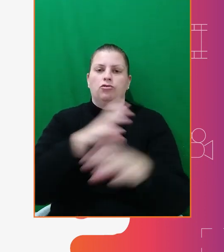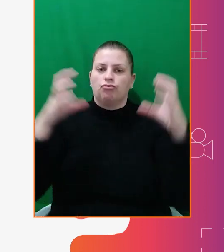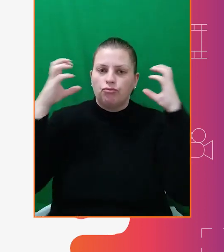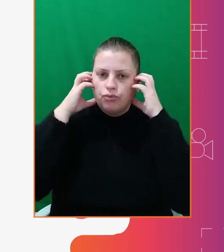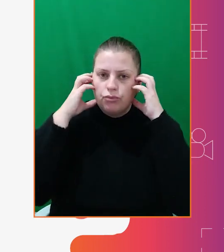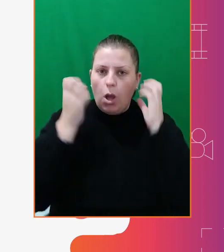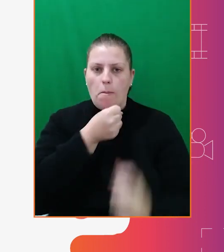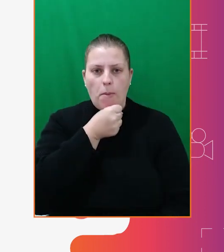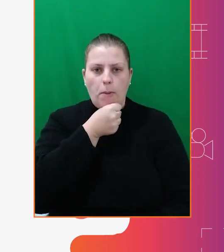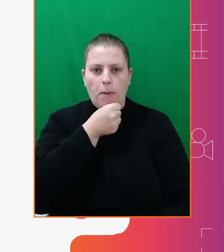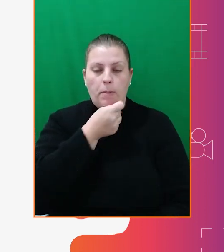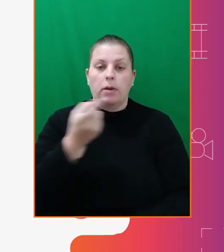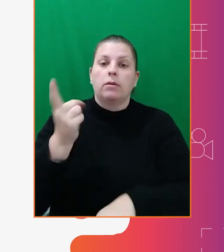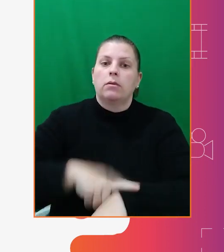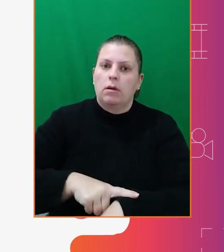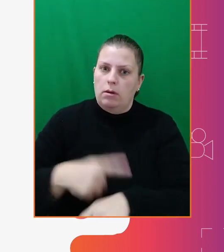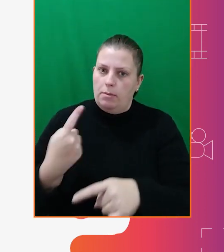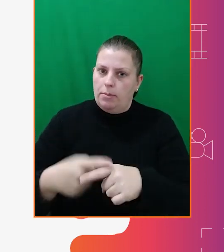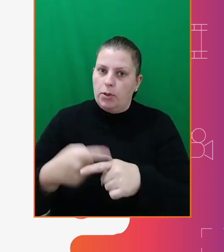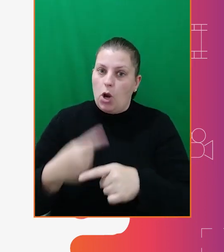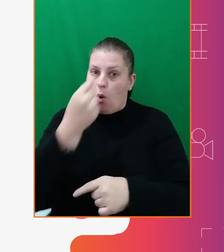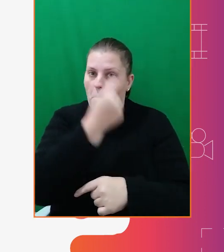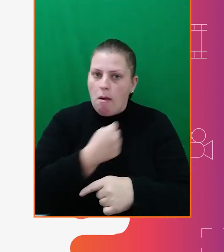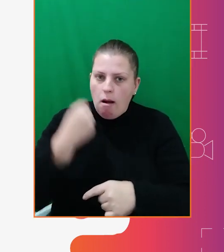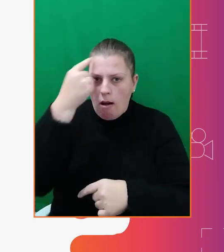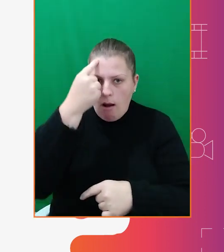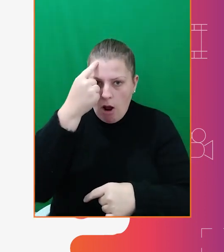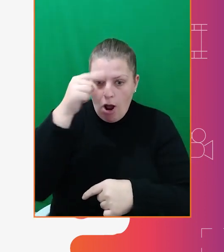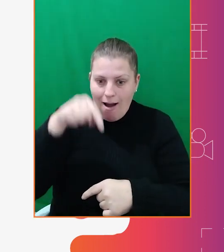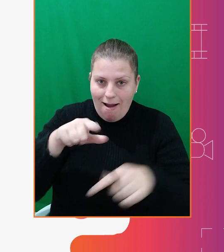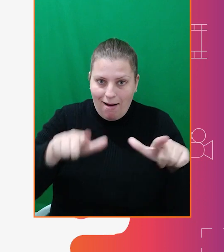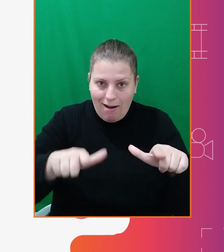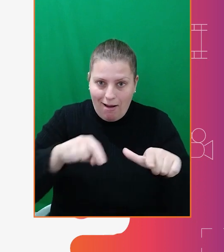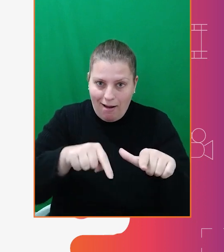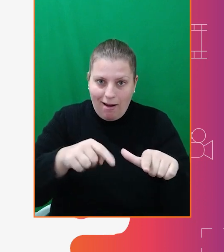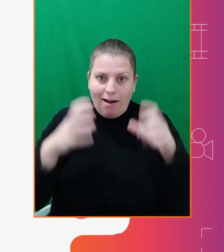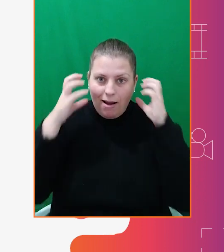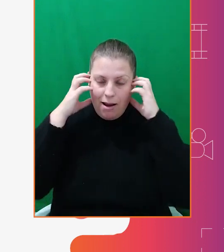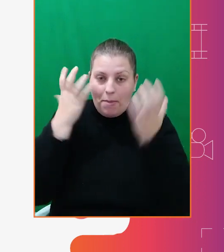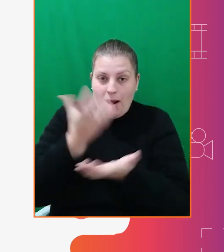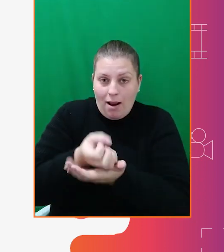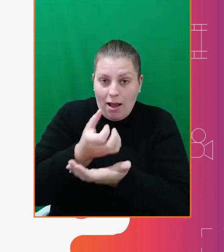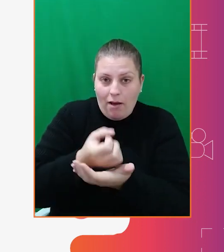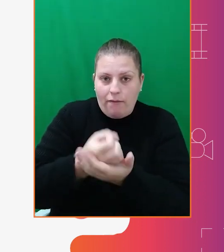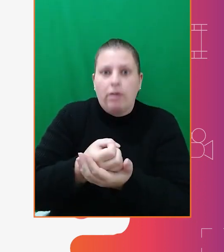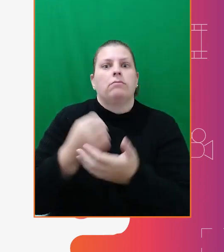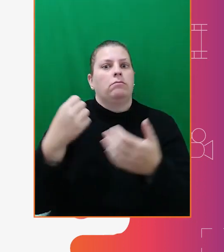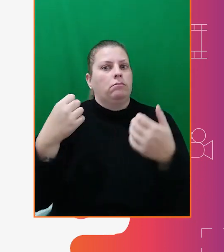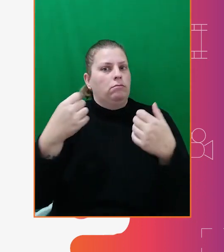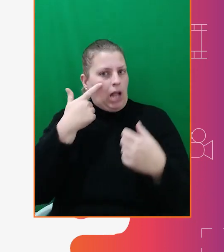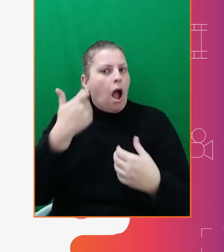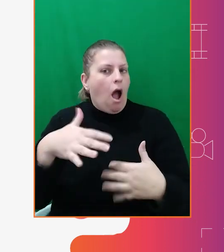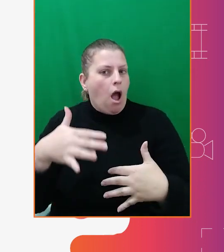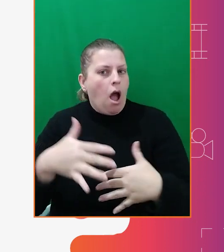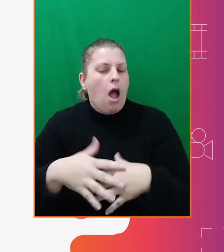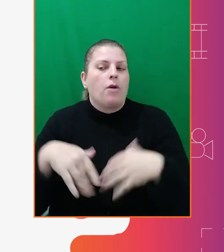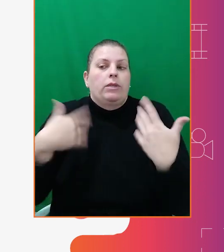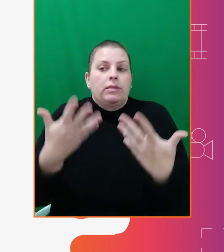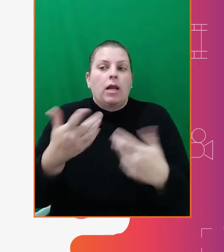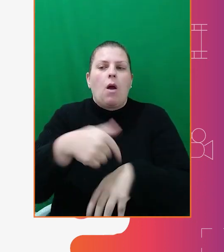de produção. Através dos desenhos conceituais, do roteiro e das direções que o diretor vai dar aos atores e não